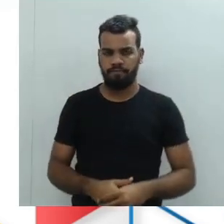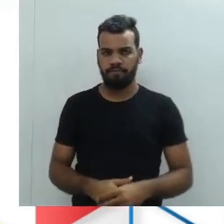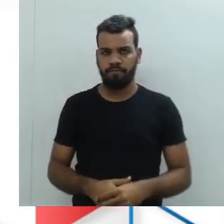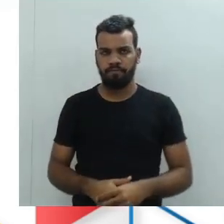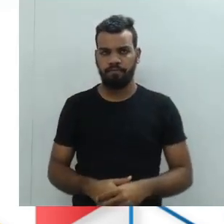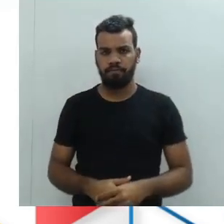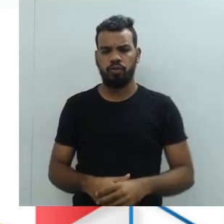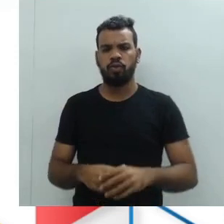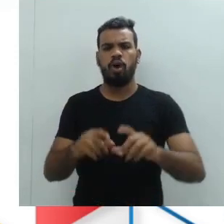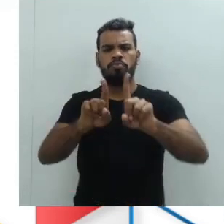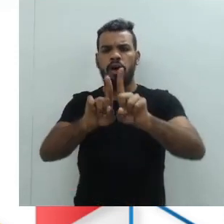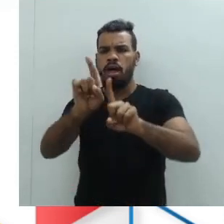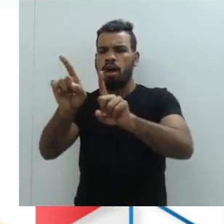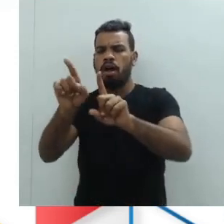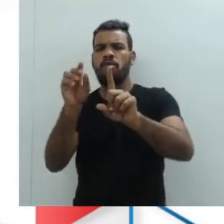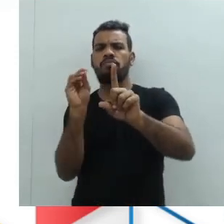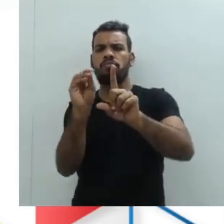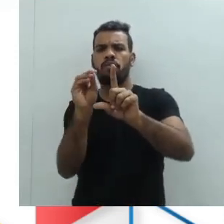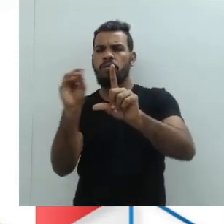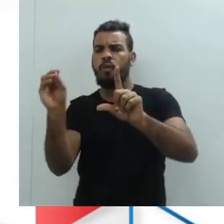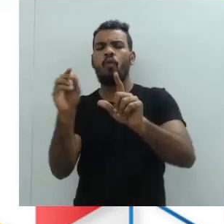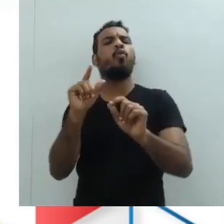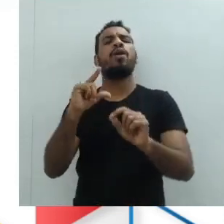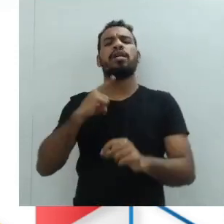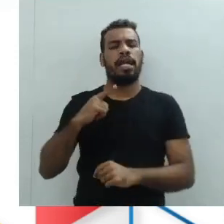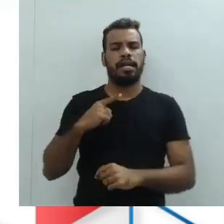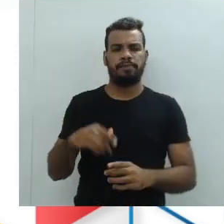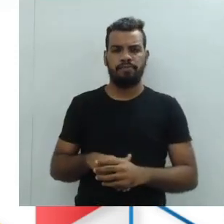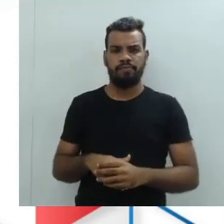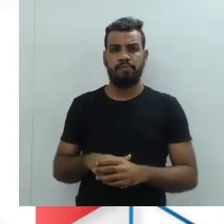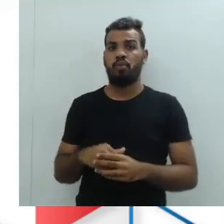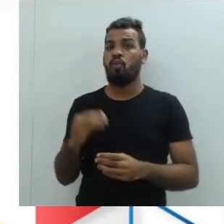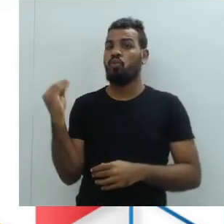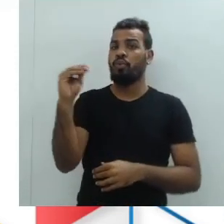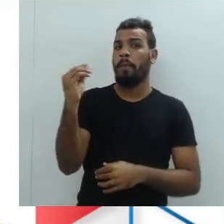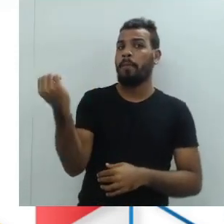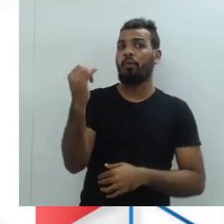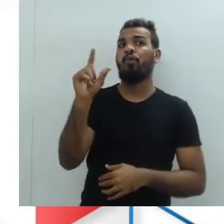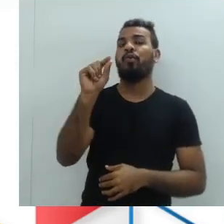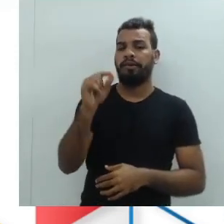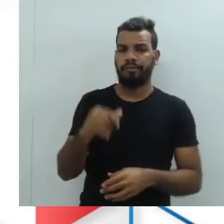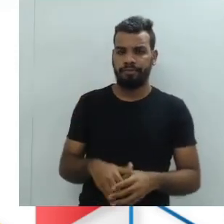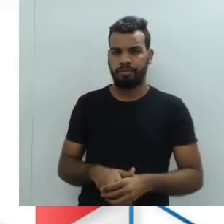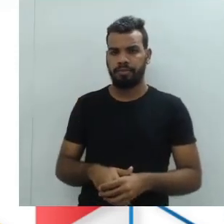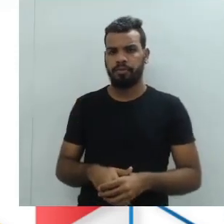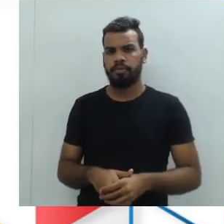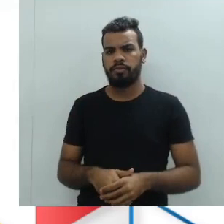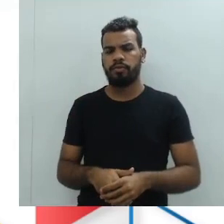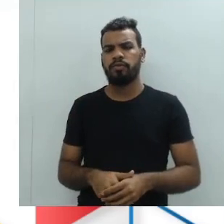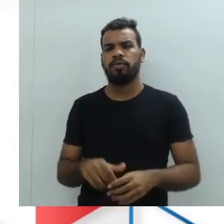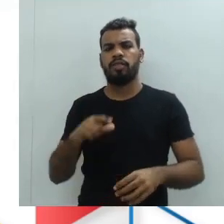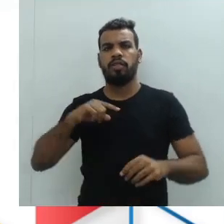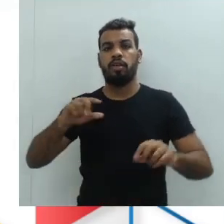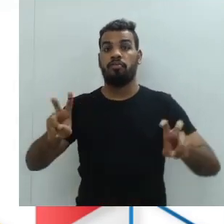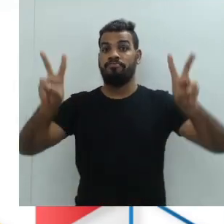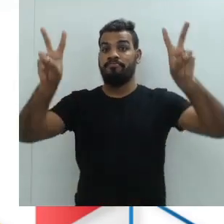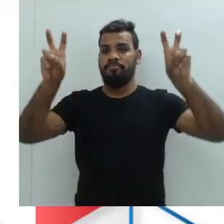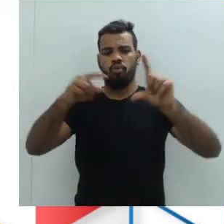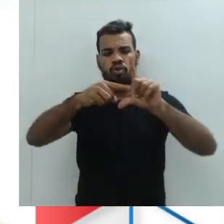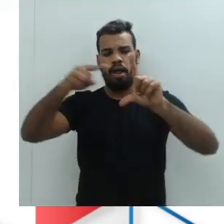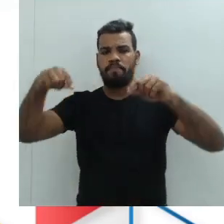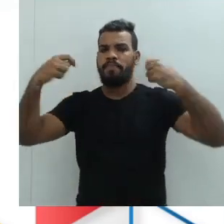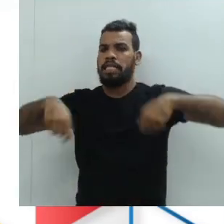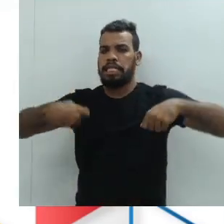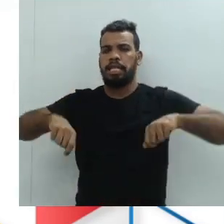Elementos do gráfico. Alguns elementos importantes estão incluídos nos gráficos. Então nós temos aí o título do